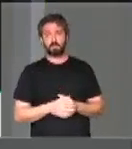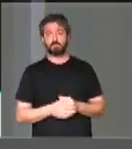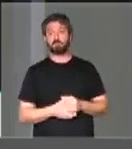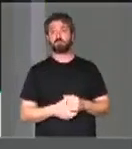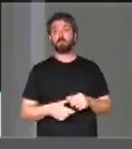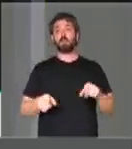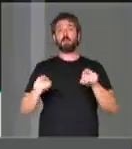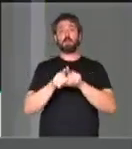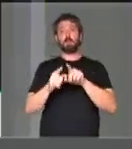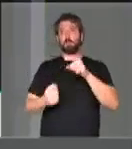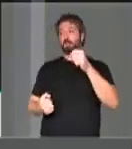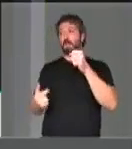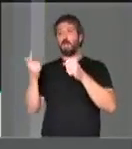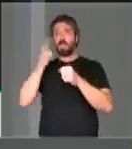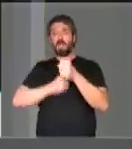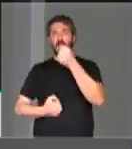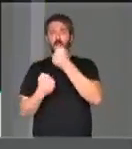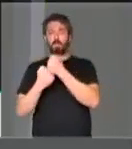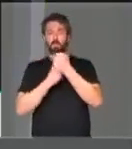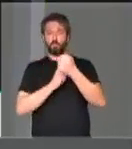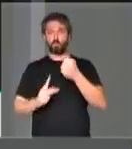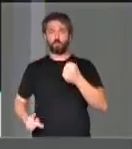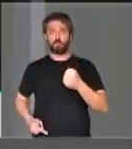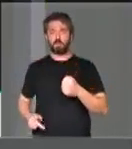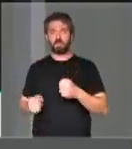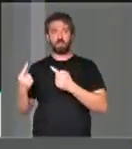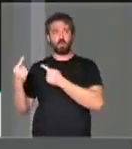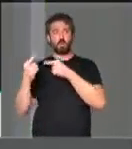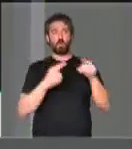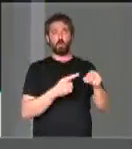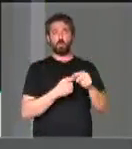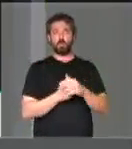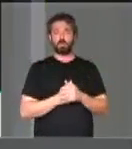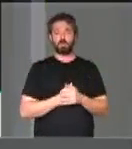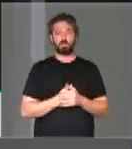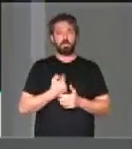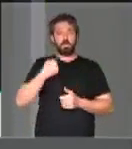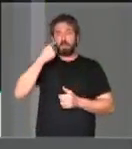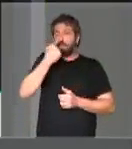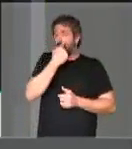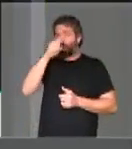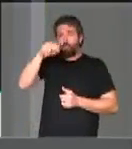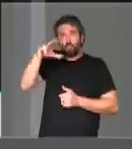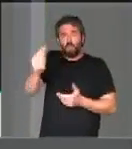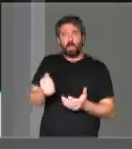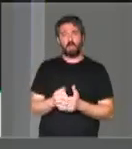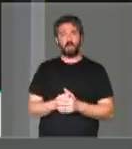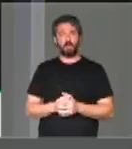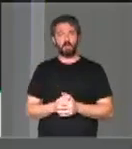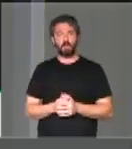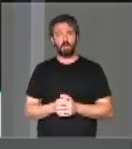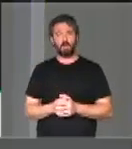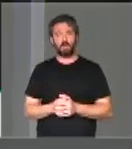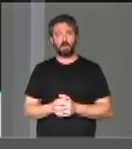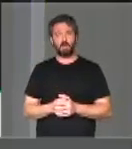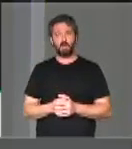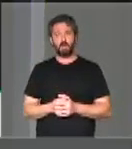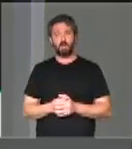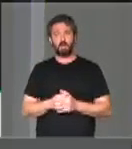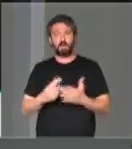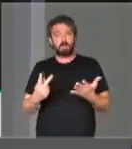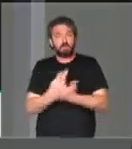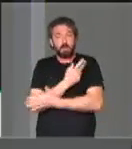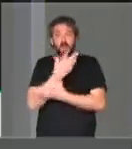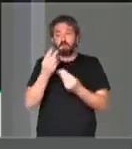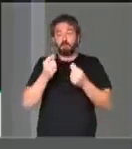menos ser apoiado por isso pelo presidente ou pela presidente da República. Eu nunca vi isso na minha vida. Isso vem